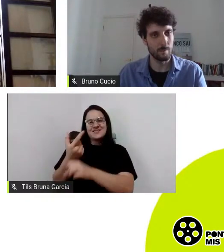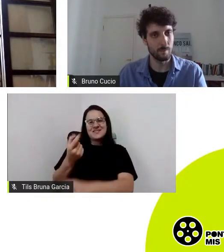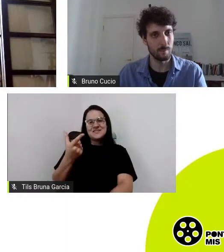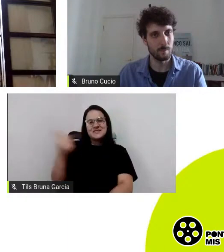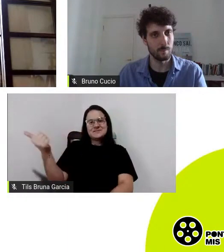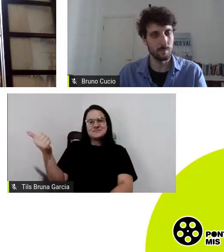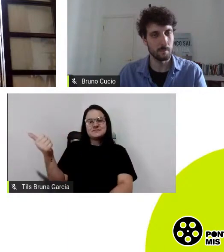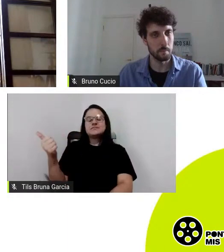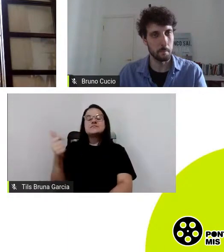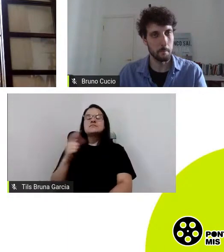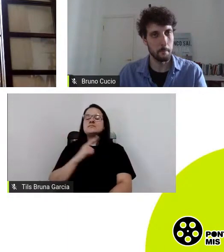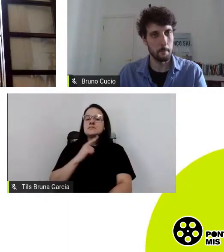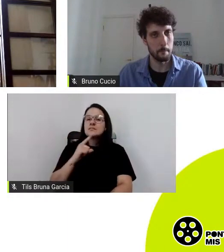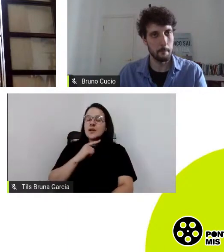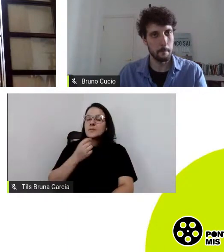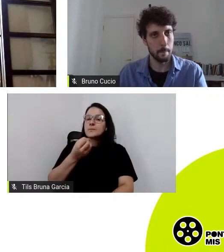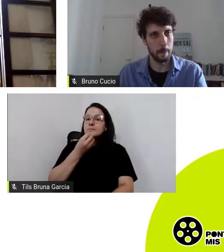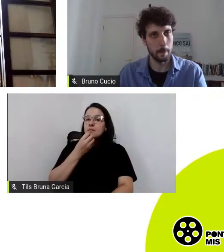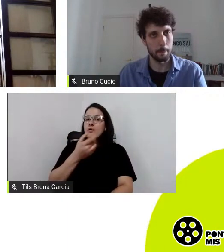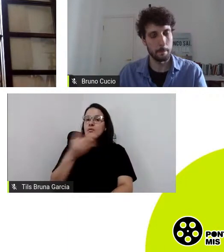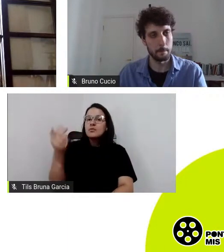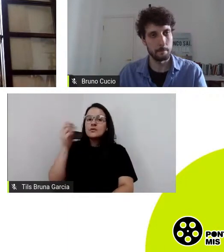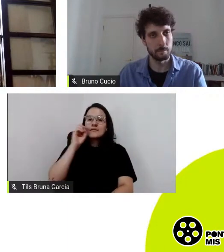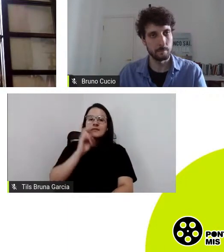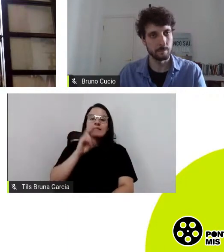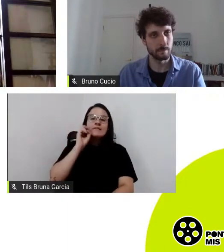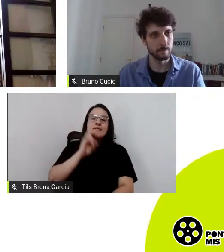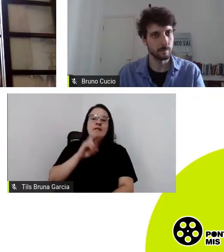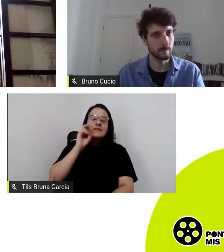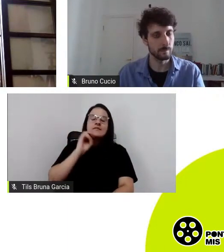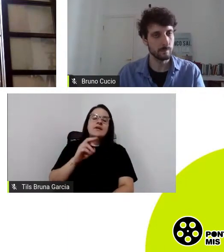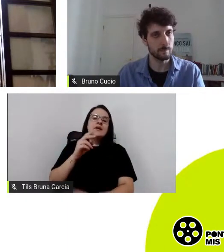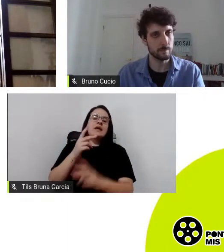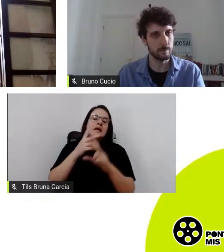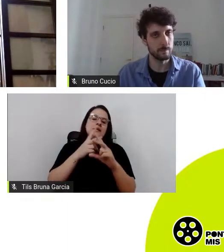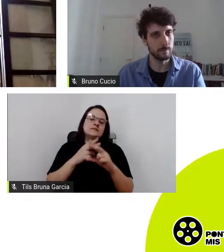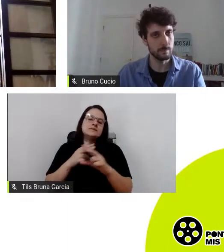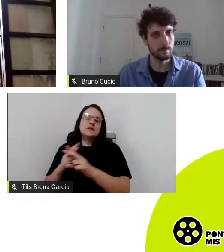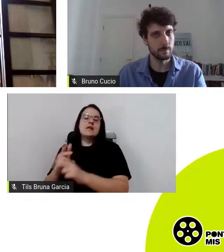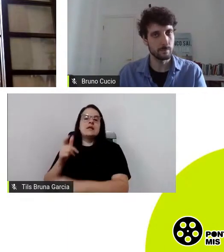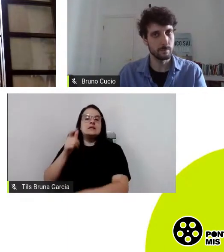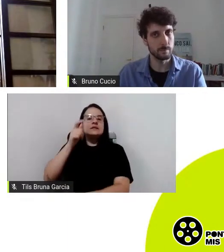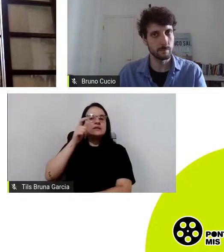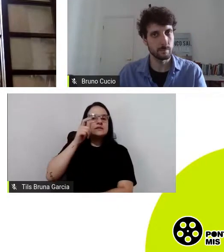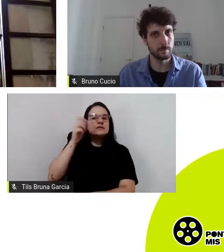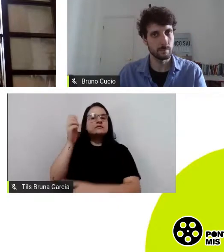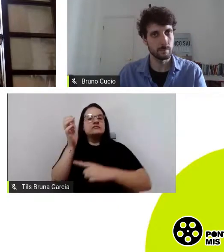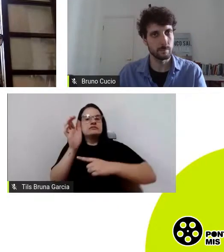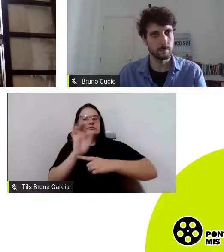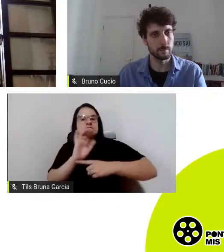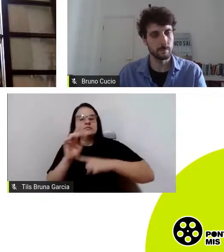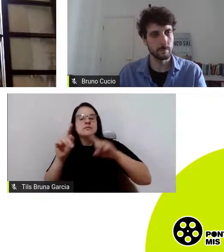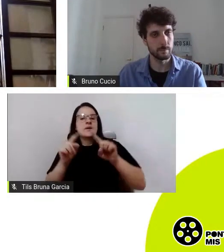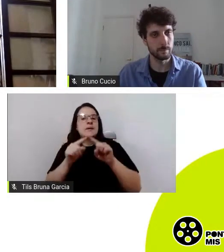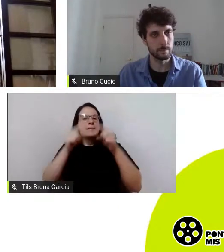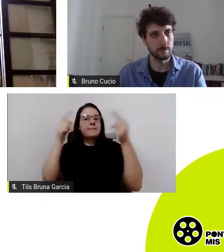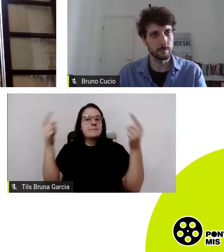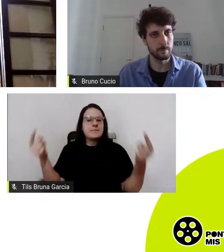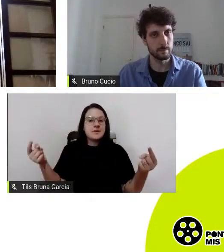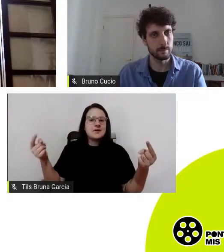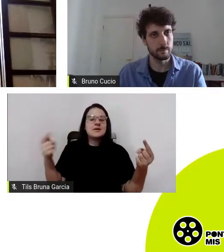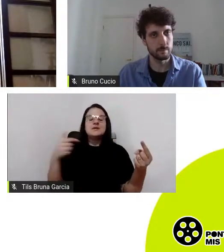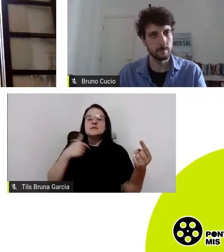Tem muita coisa boa para ver, muitas séries interessantes, muitos filmes, mas eu vou